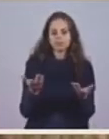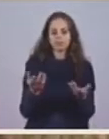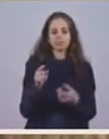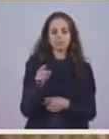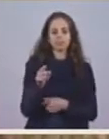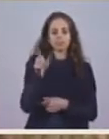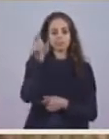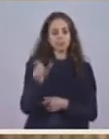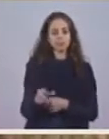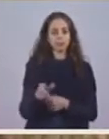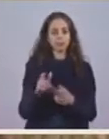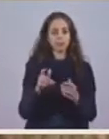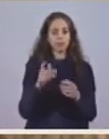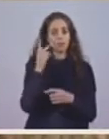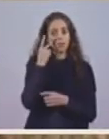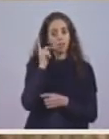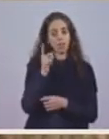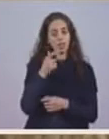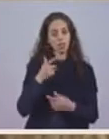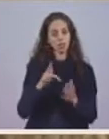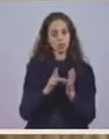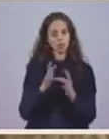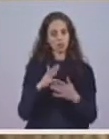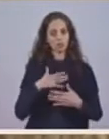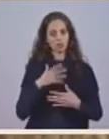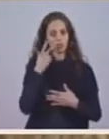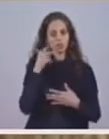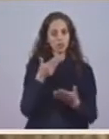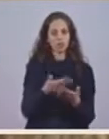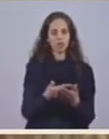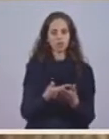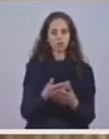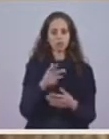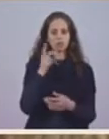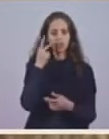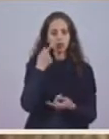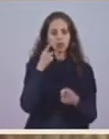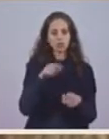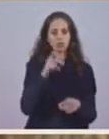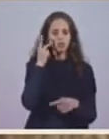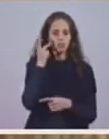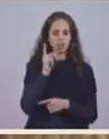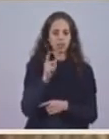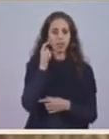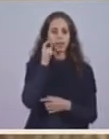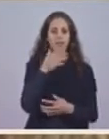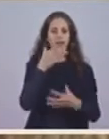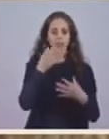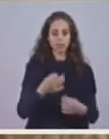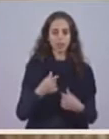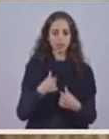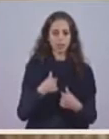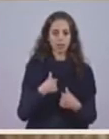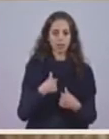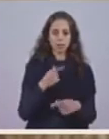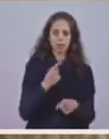Sinal de que Ele é a vida. Eu sou a ressurreição e a vida. Quem acredita em mim,